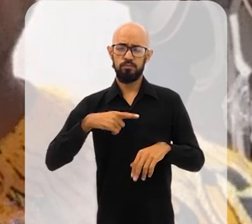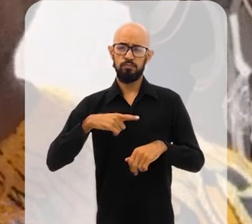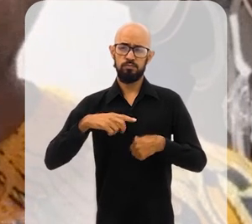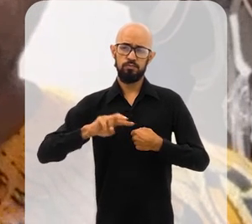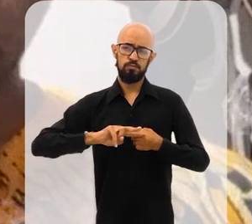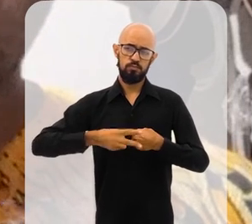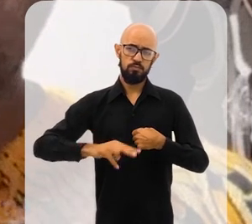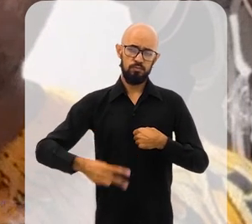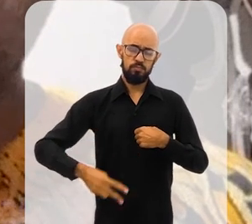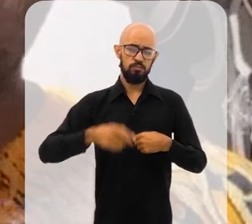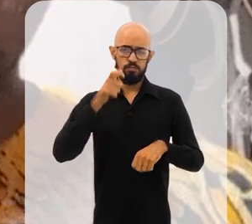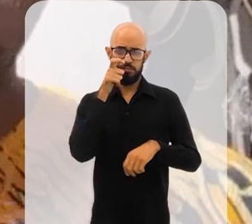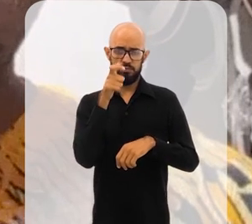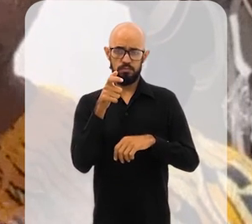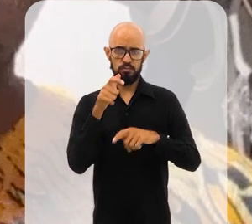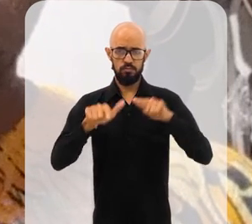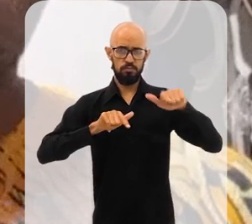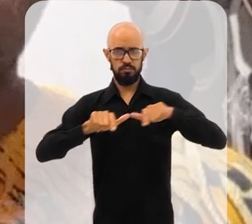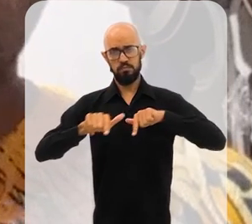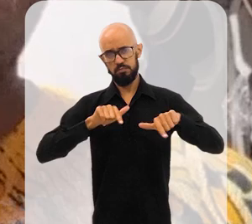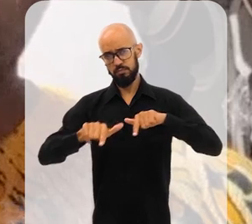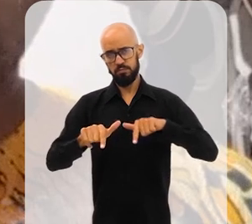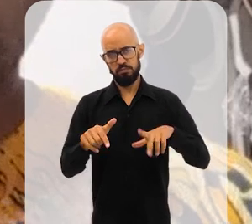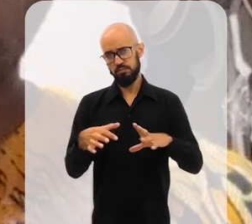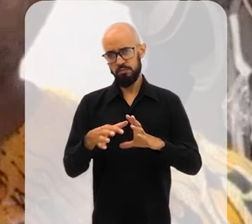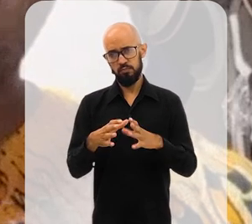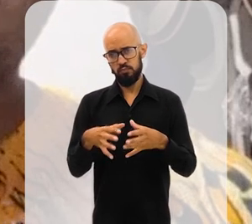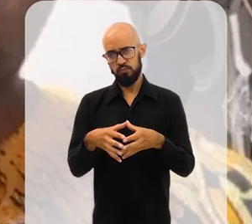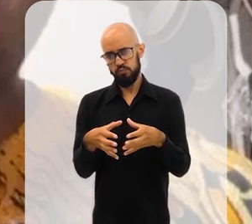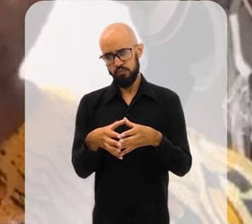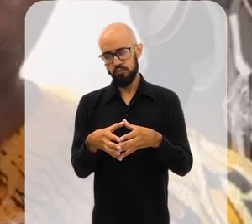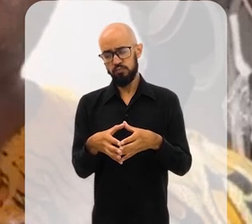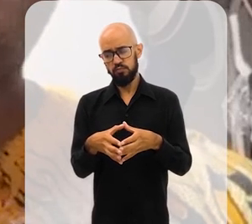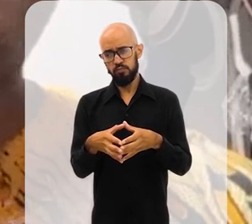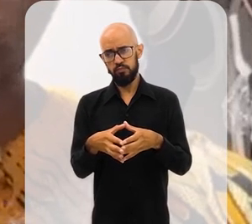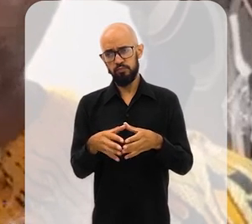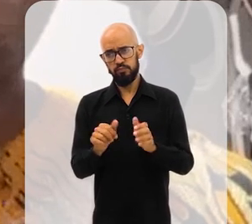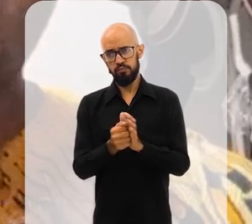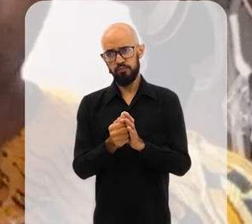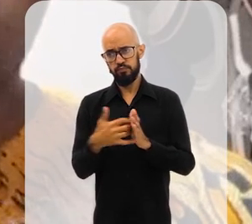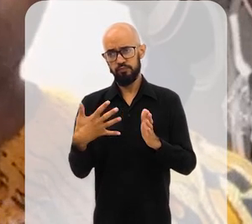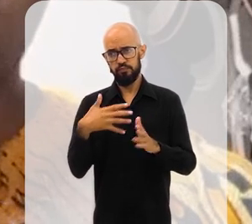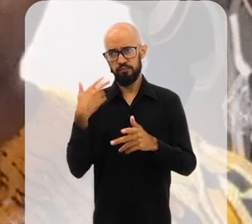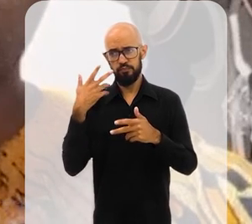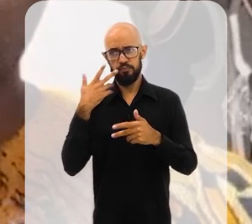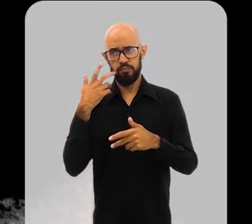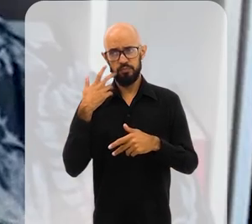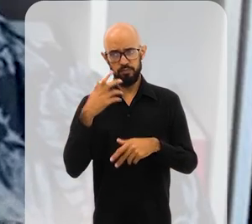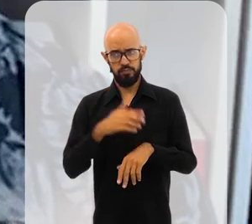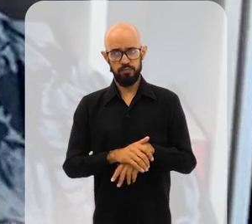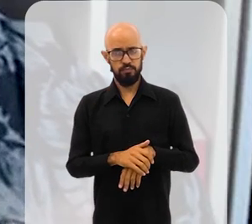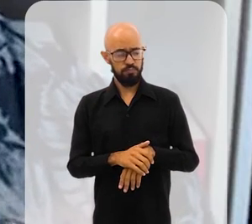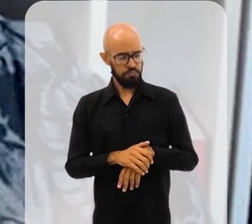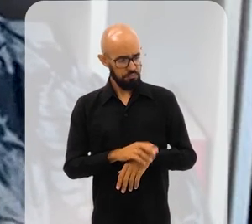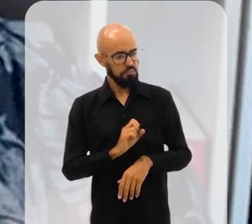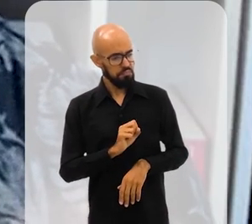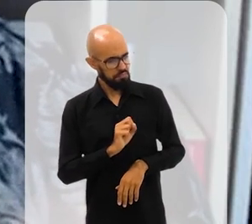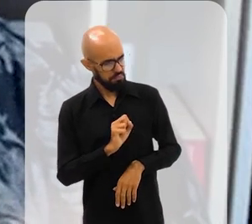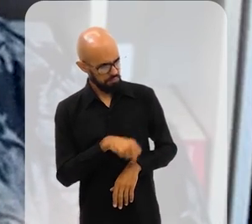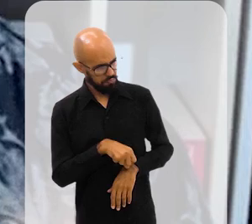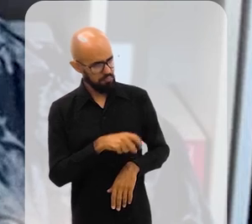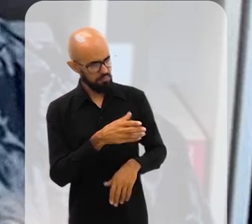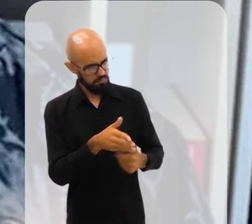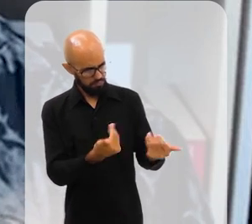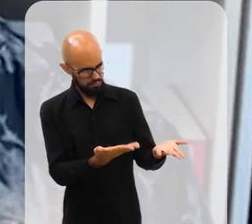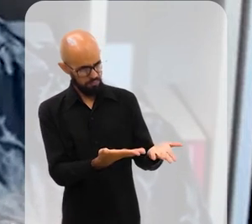tem sido um fruto muito interessante desse trabalho conjunto, desse trabalho coletivo de vários artistas. E ela continua,